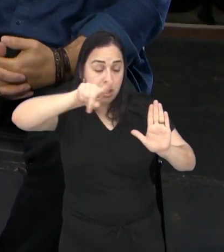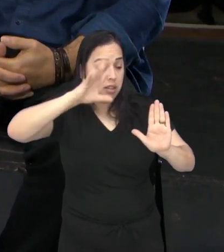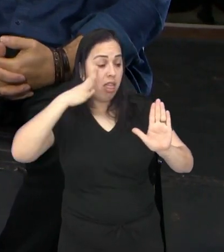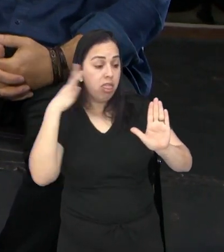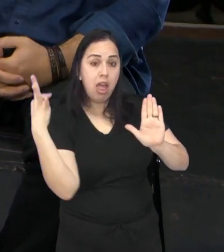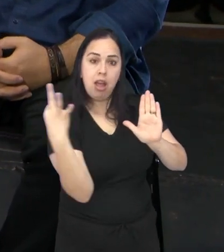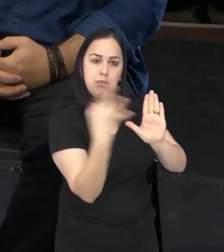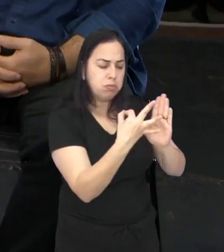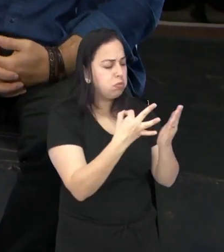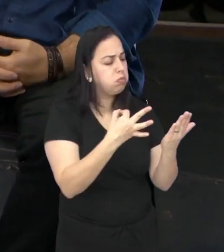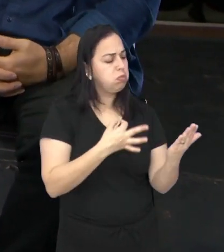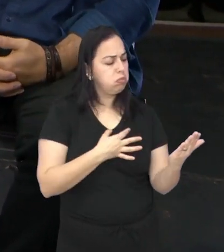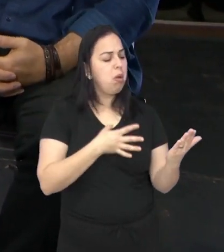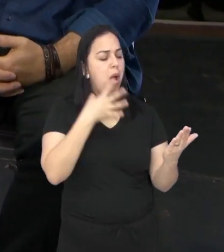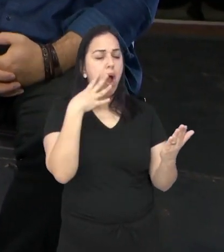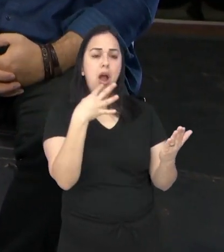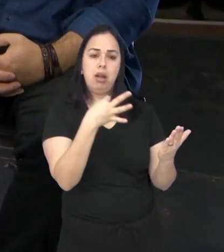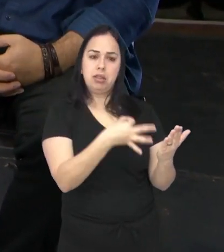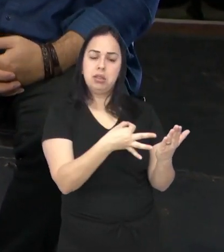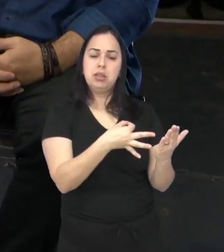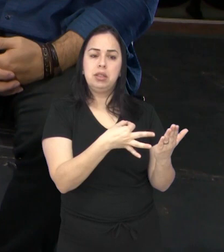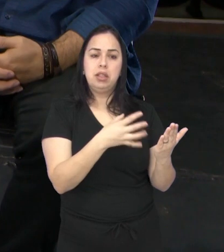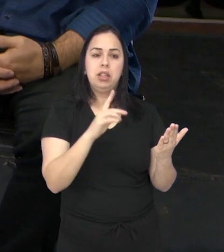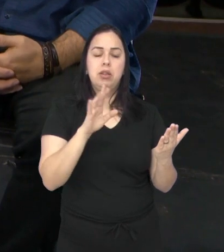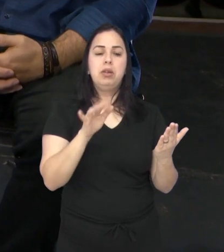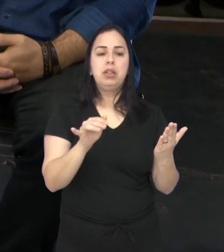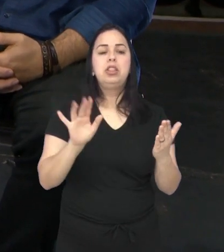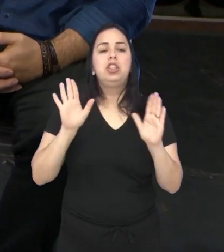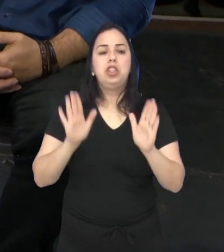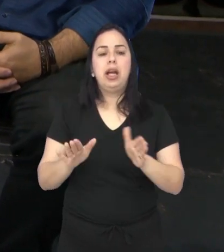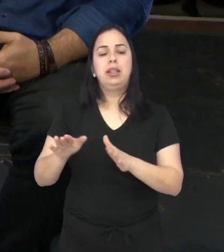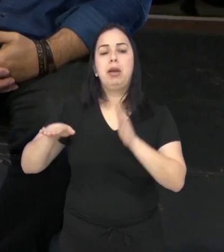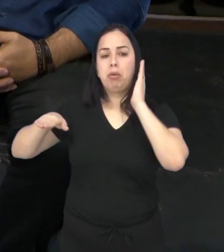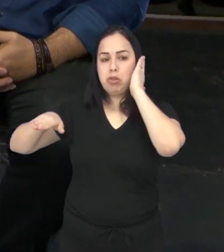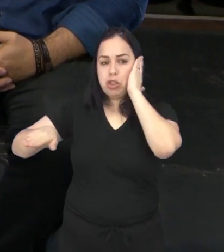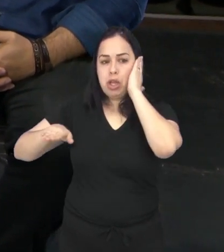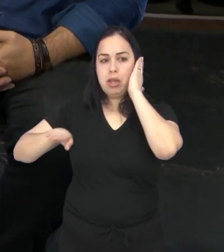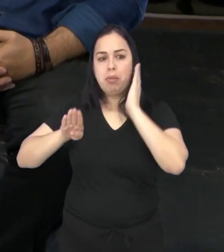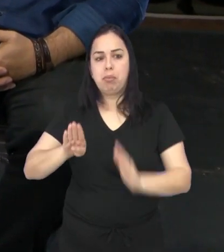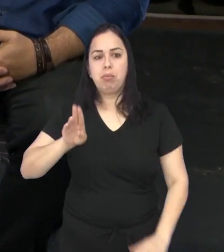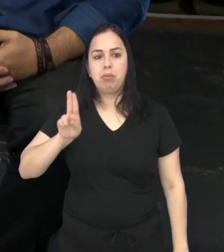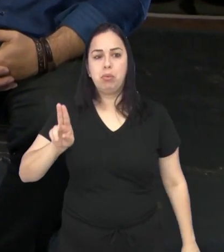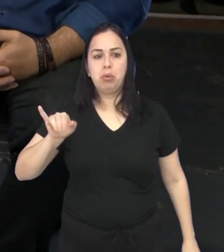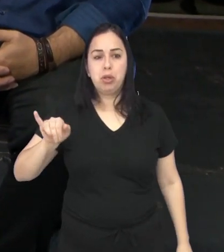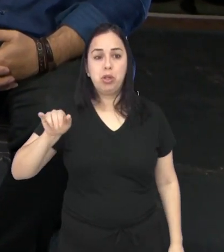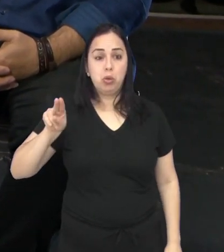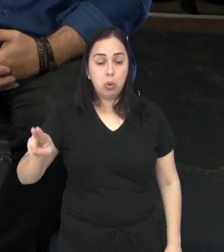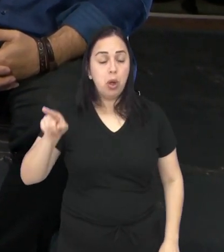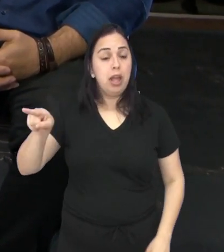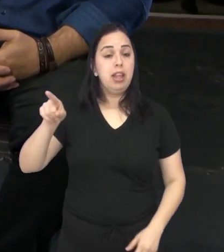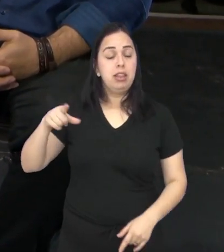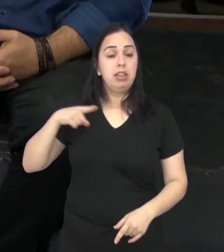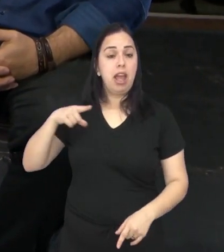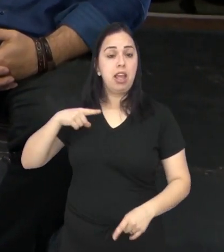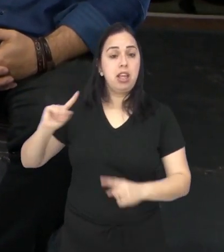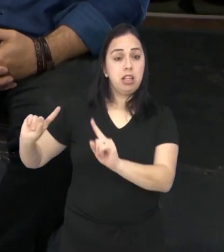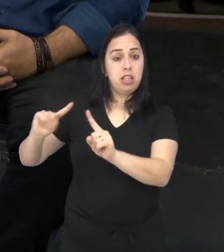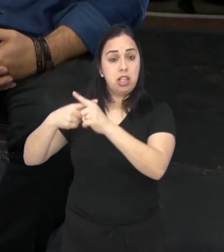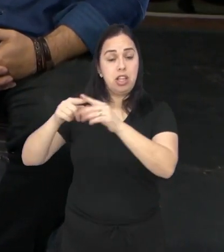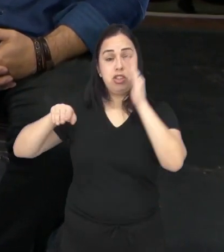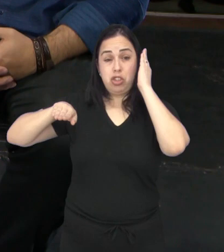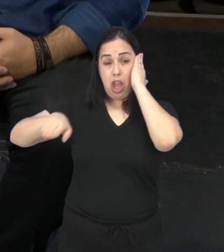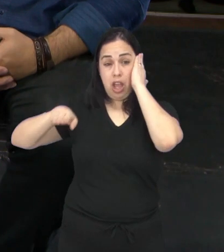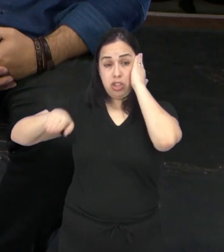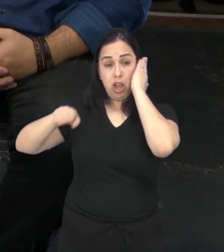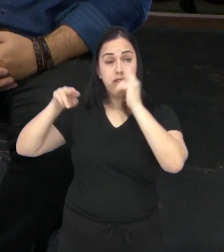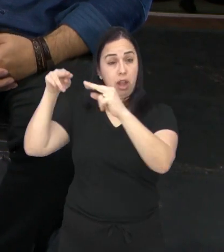que está acontecendo, como a gente tivemos apoio do DJ Boiú, que tem um projeto Rinha do Galo, no Galo Branco, de batalha de MC. Então,